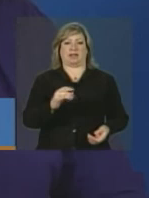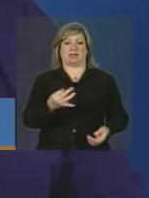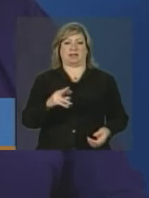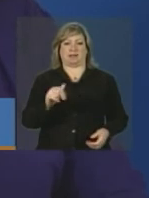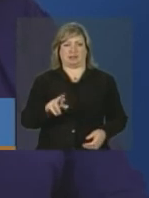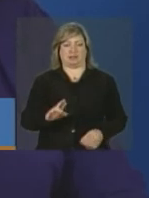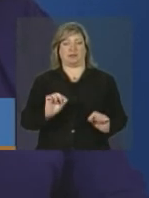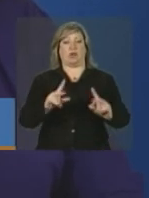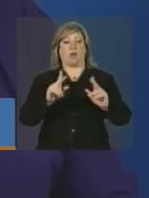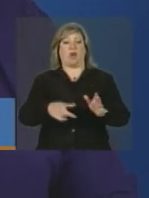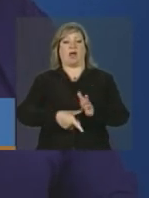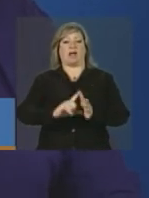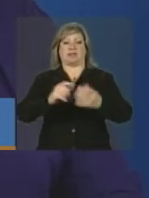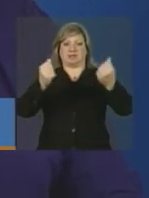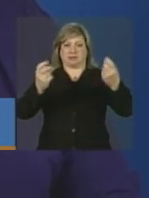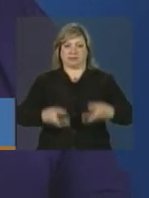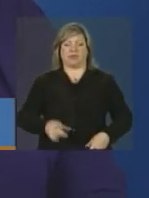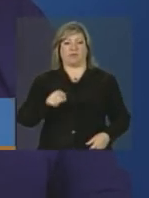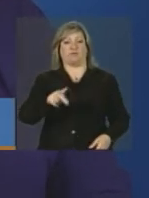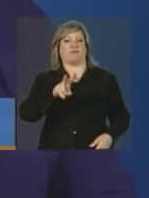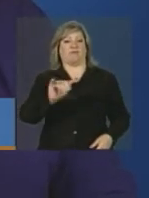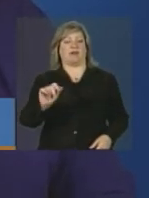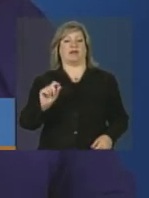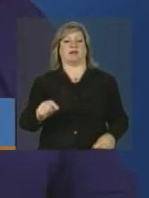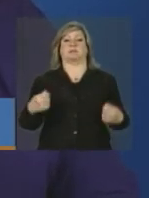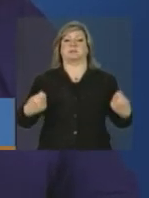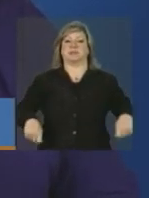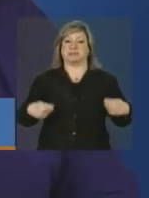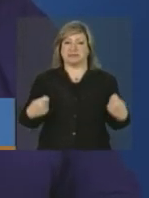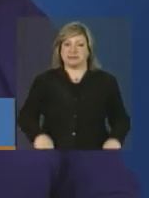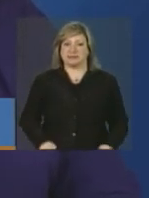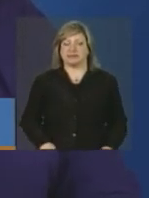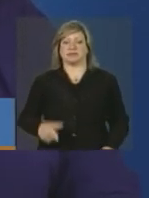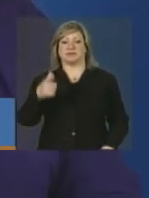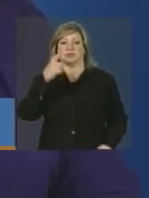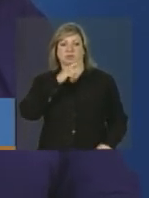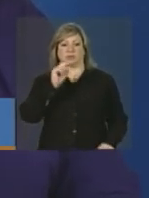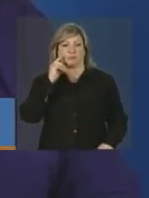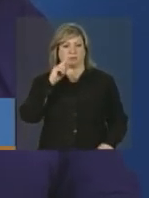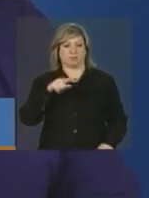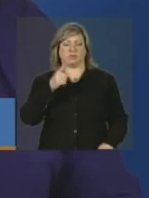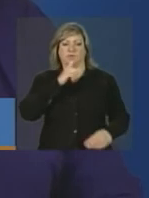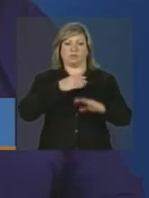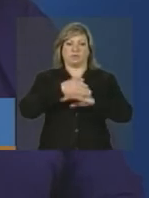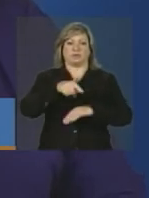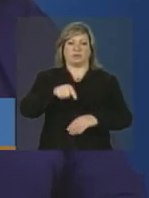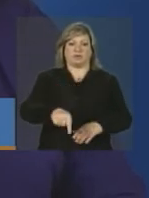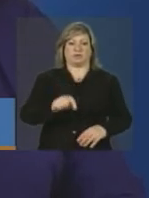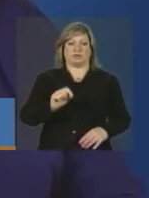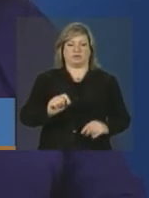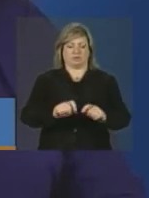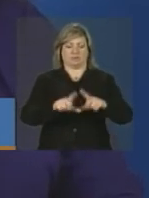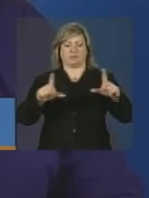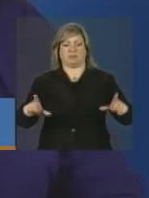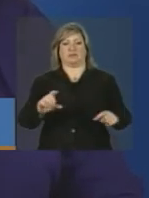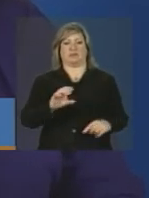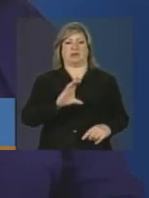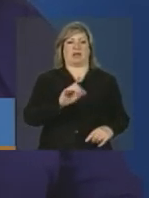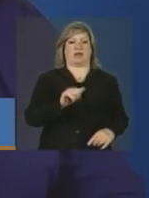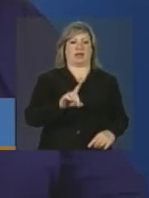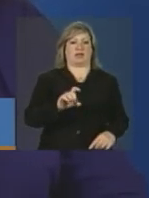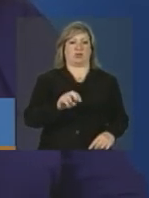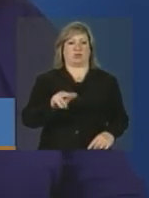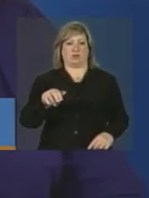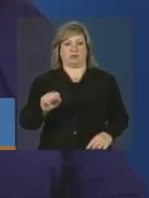gente explicou antes, vocês devem acessar ao CadSUAS, lá na aba órgãos